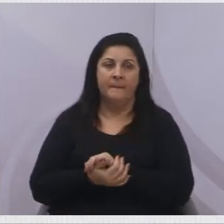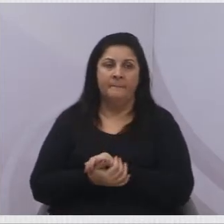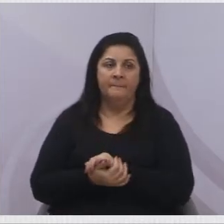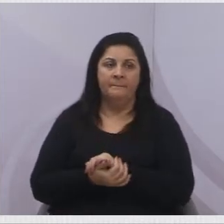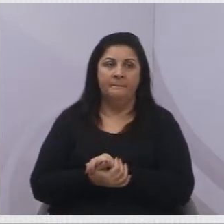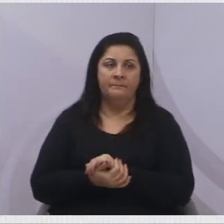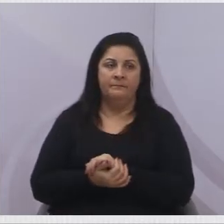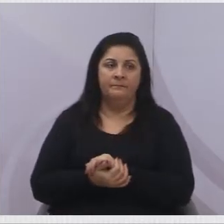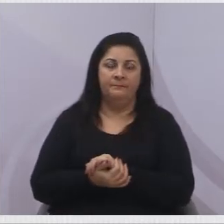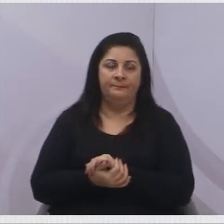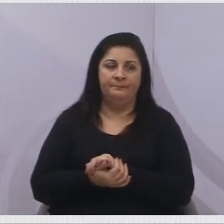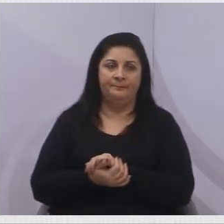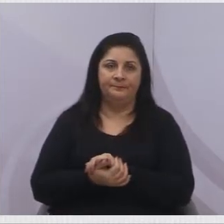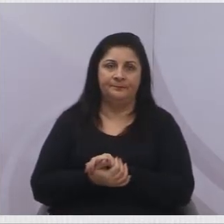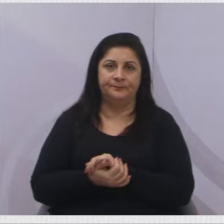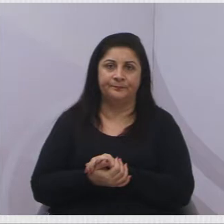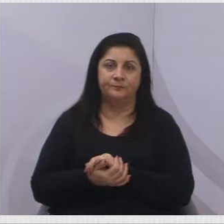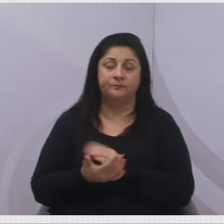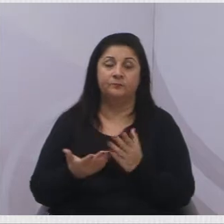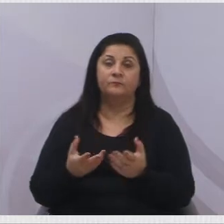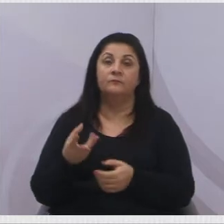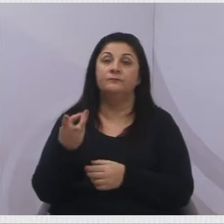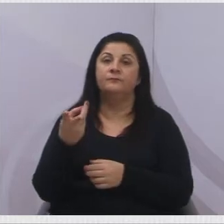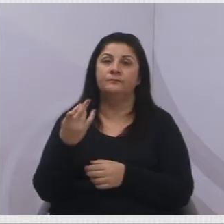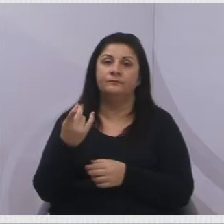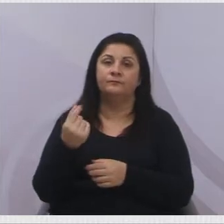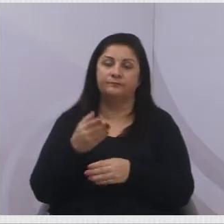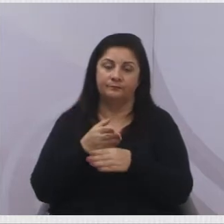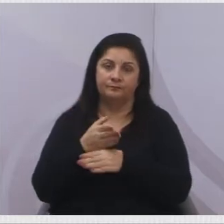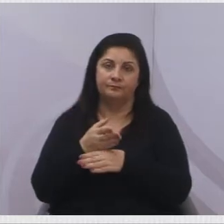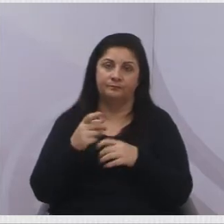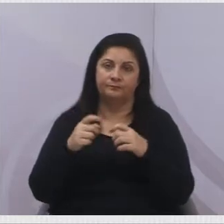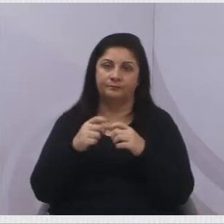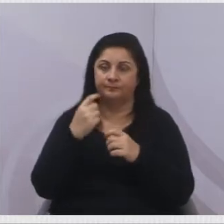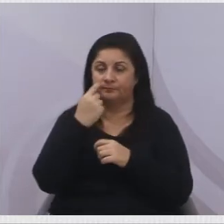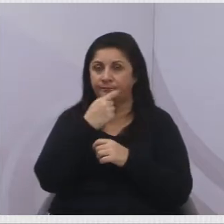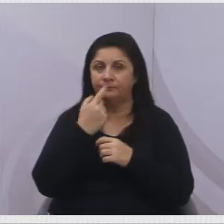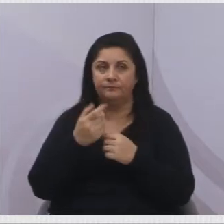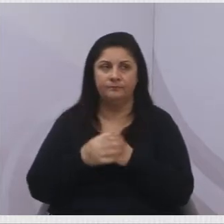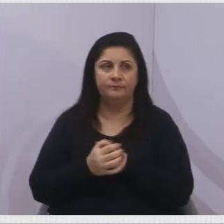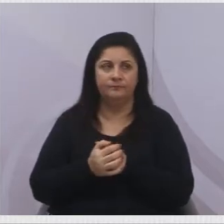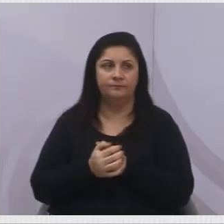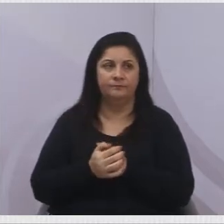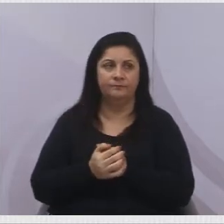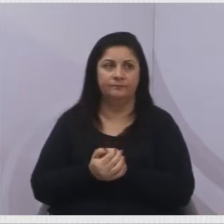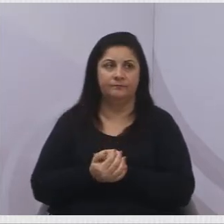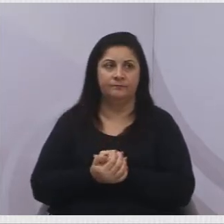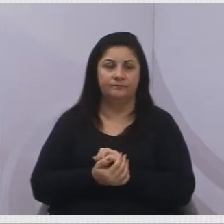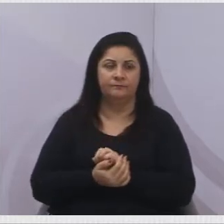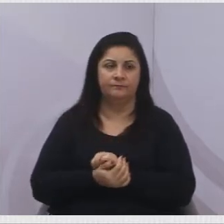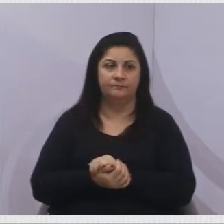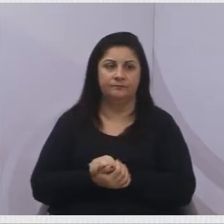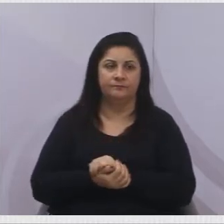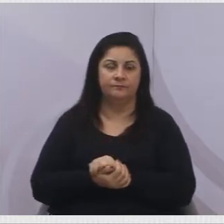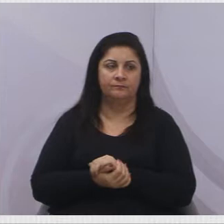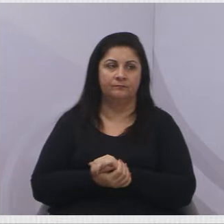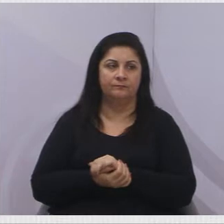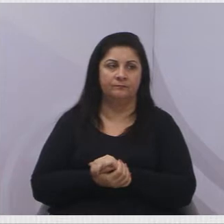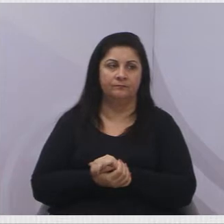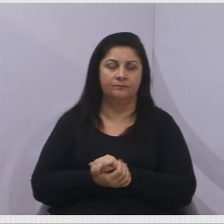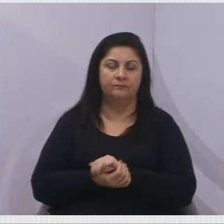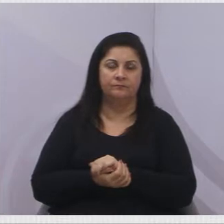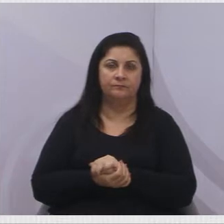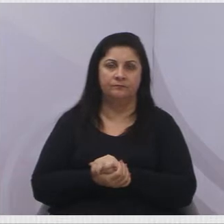número de atendimentos foi muito maior. Com relação à odontologia no CEL, nós tivemos